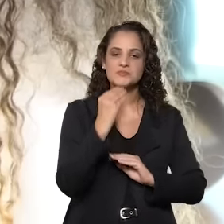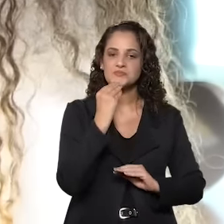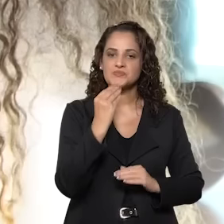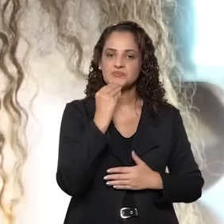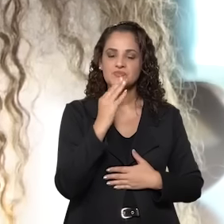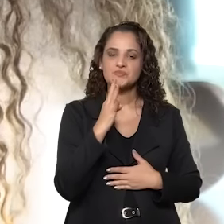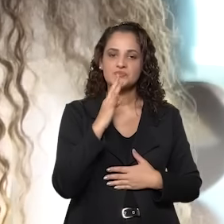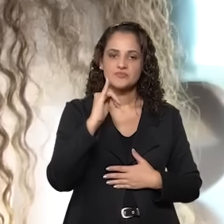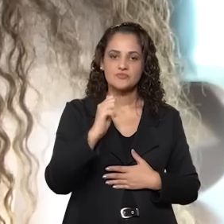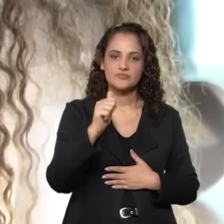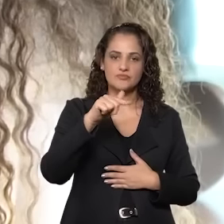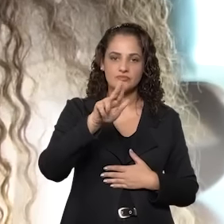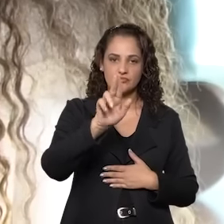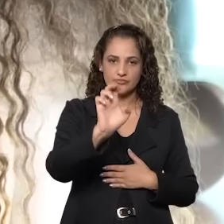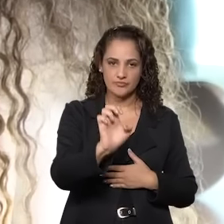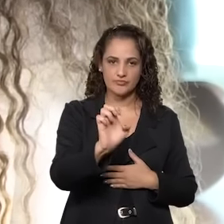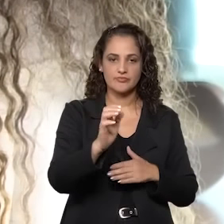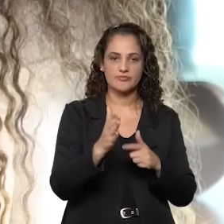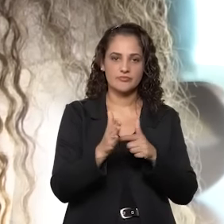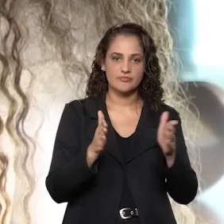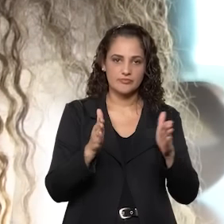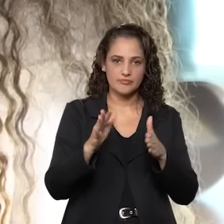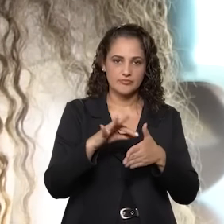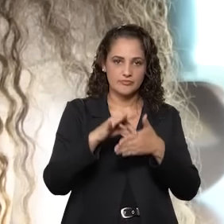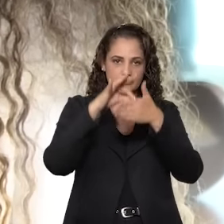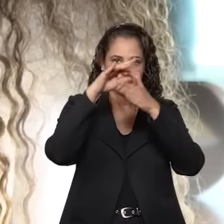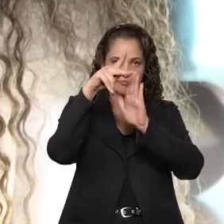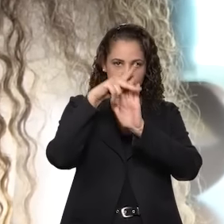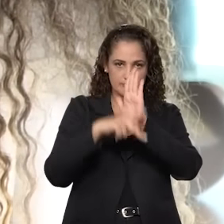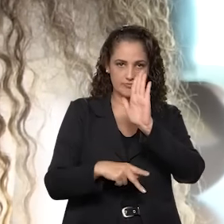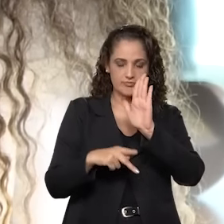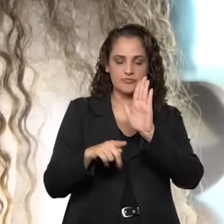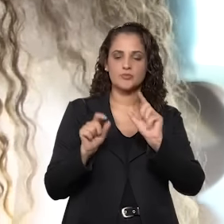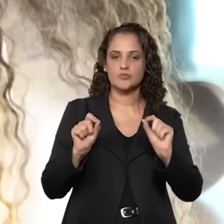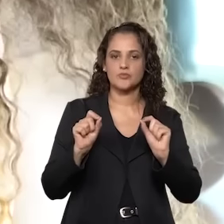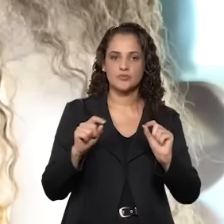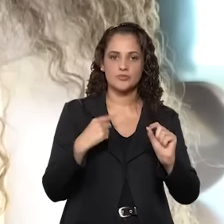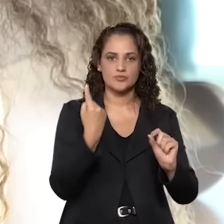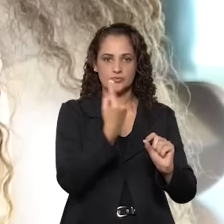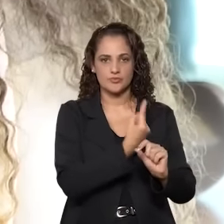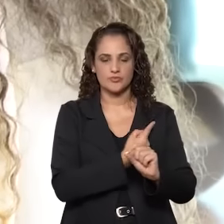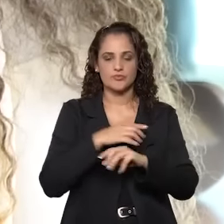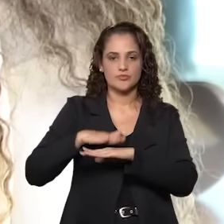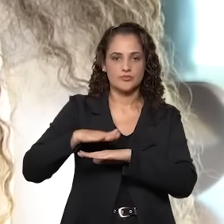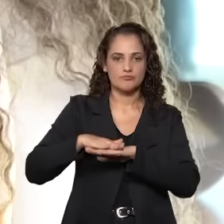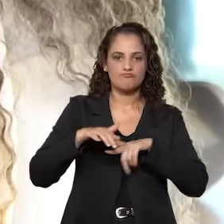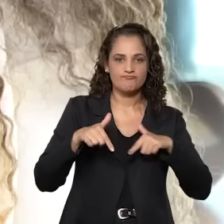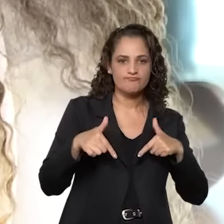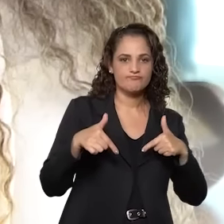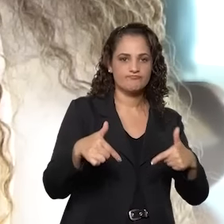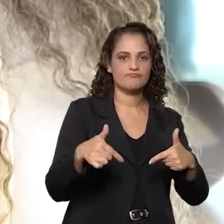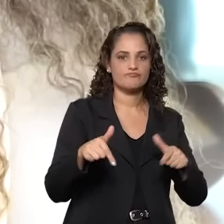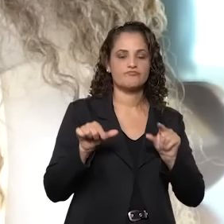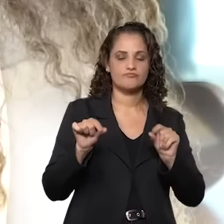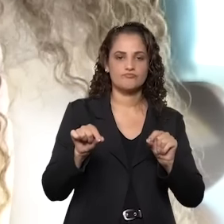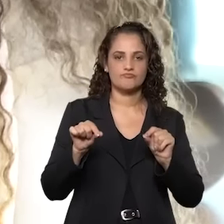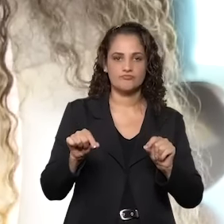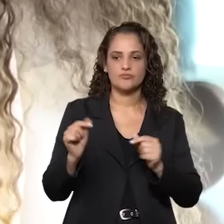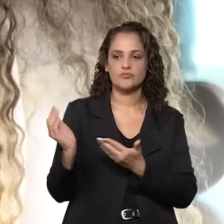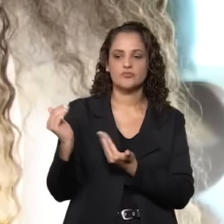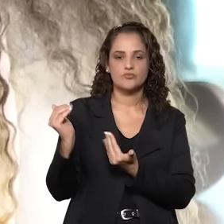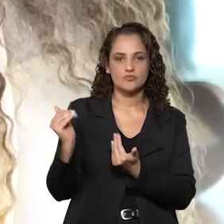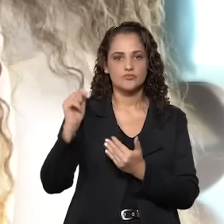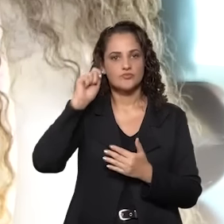época é um projeto que eu liderei onde a gente eh buscou né jovens negros e